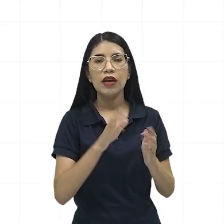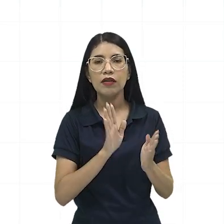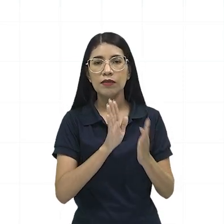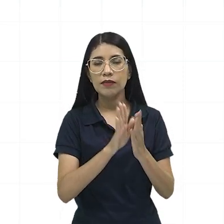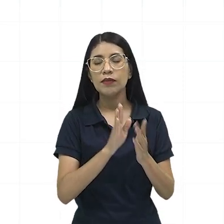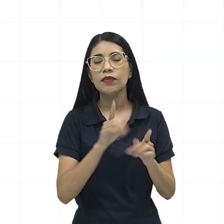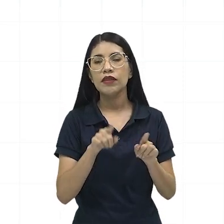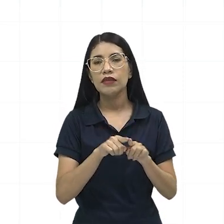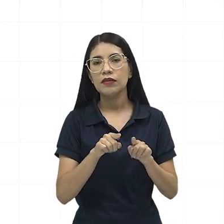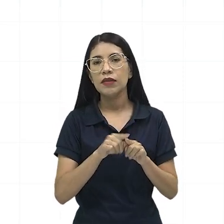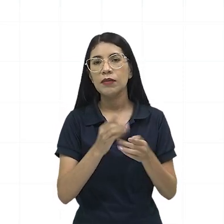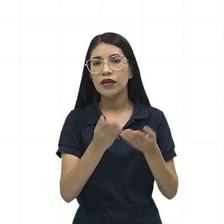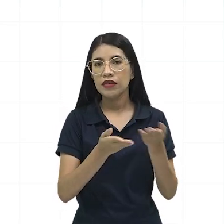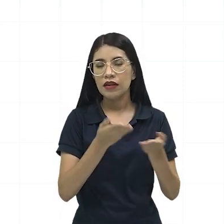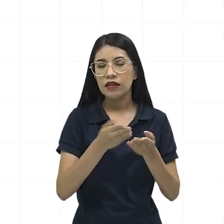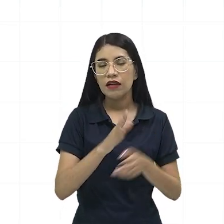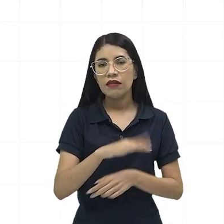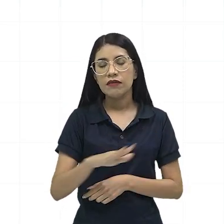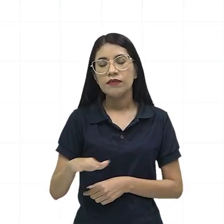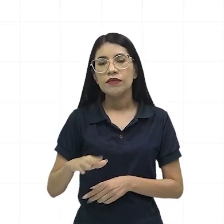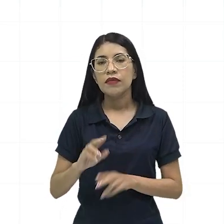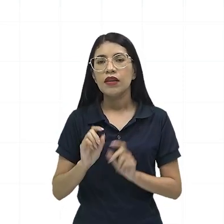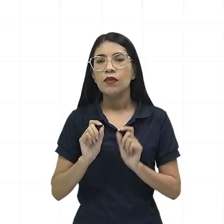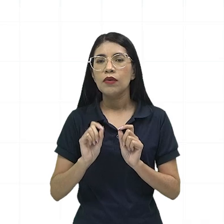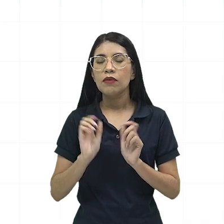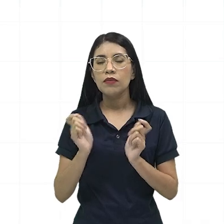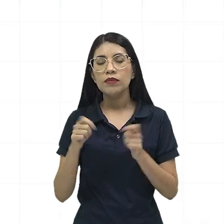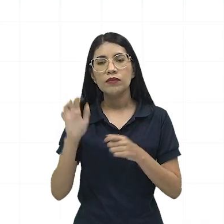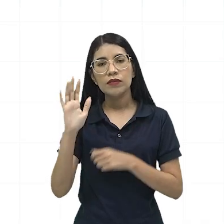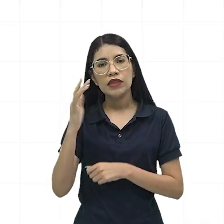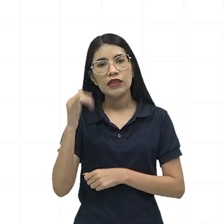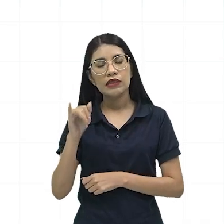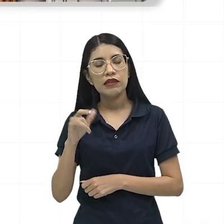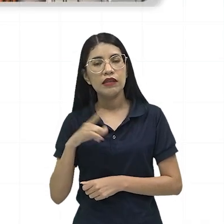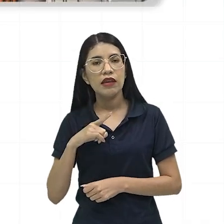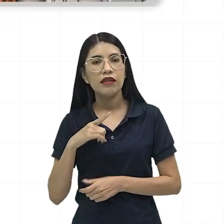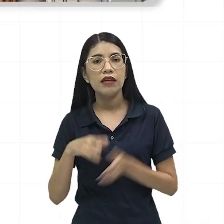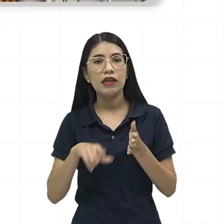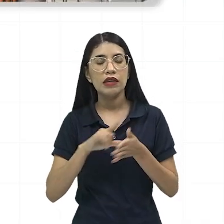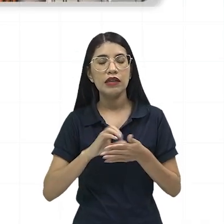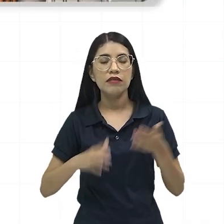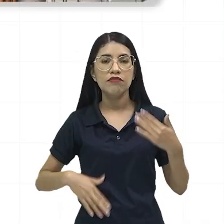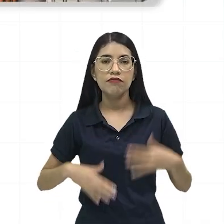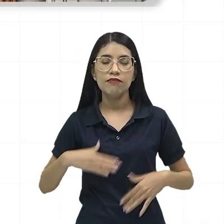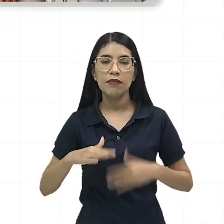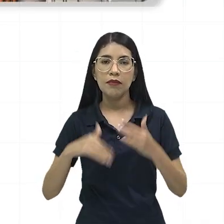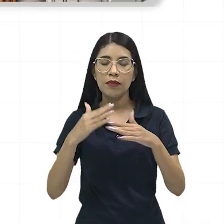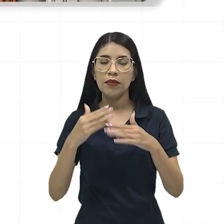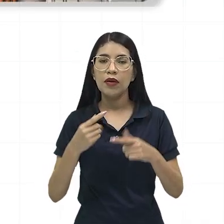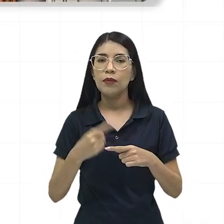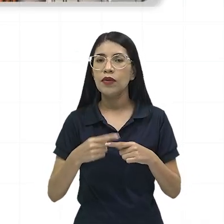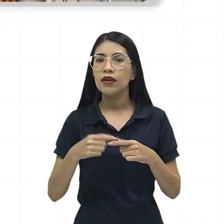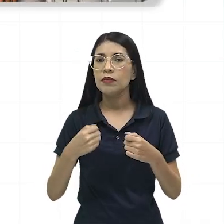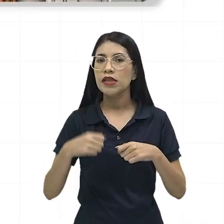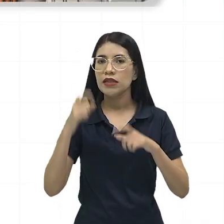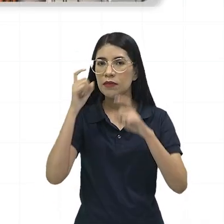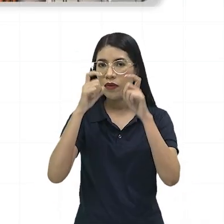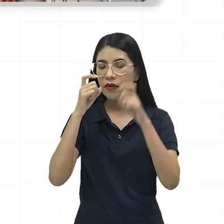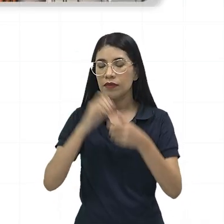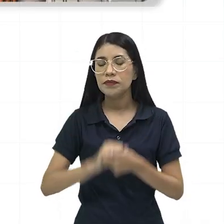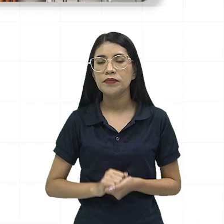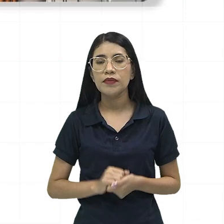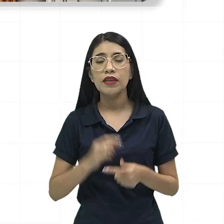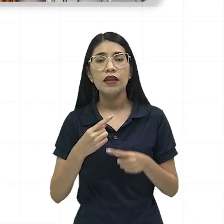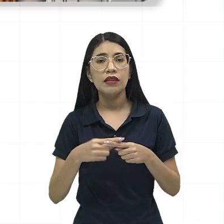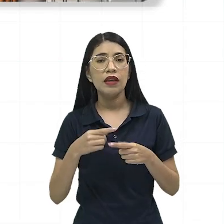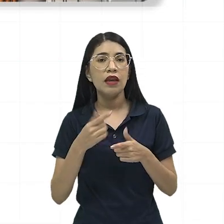tá? E o que pode acontecer caso aconteça puberdade precoce? Por que a gente deve se preocupar? Porque isso vai